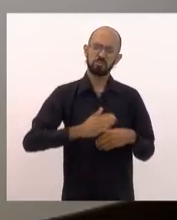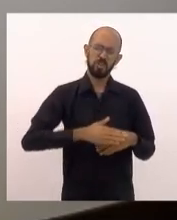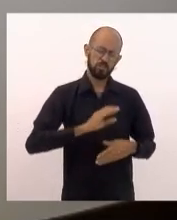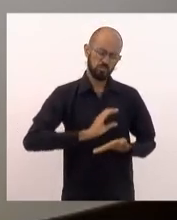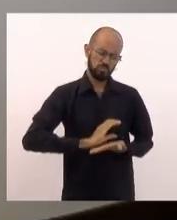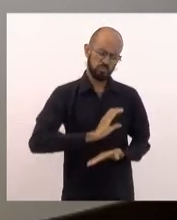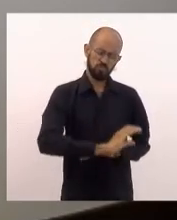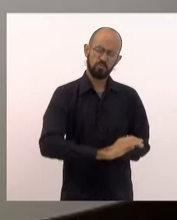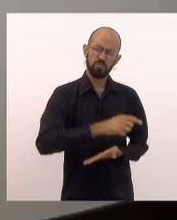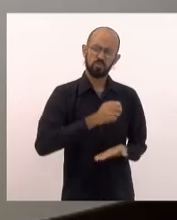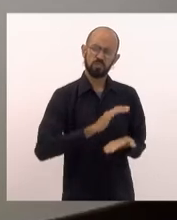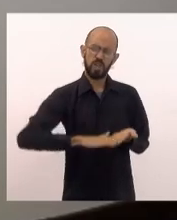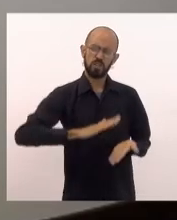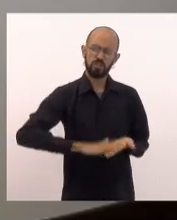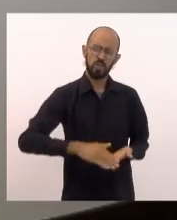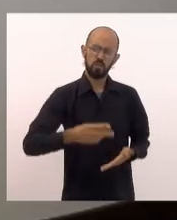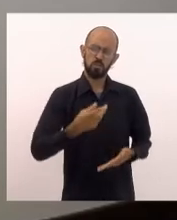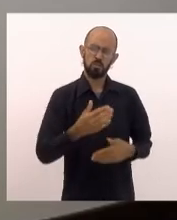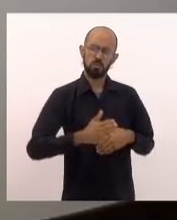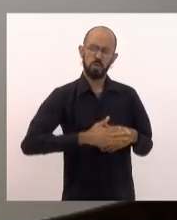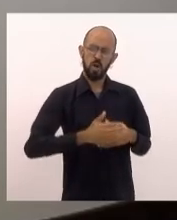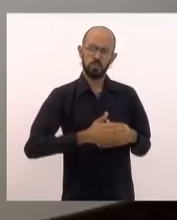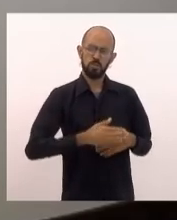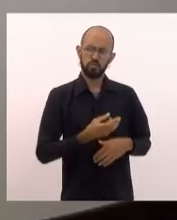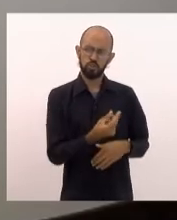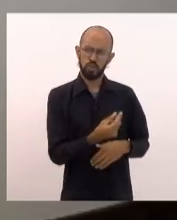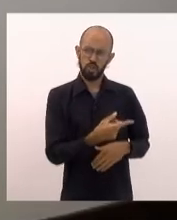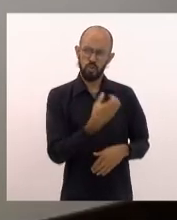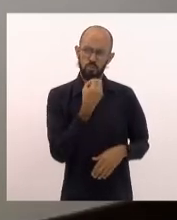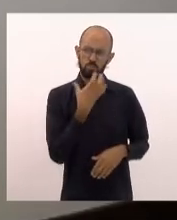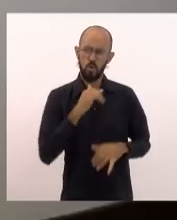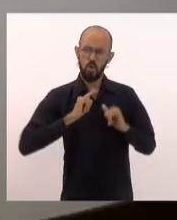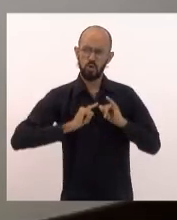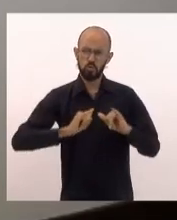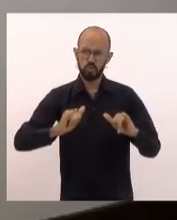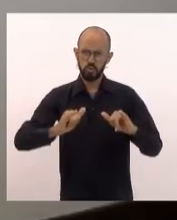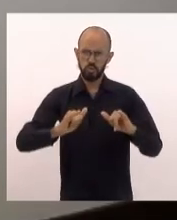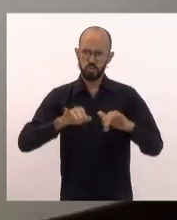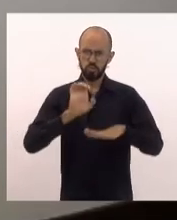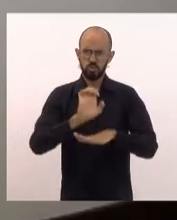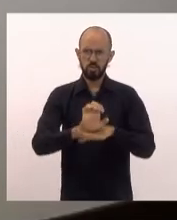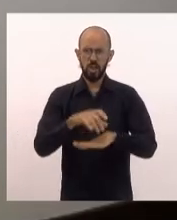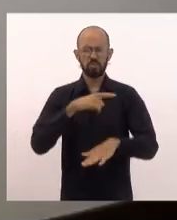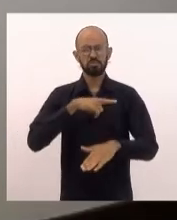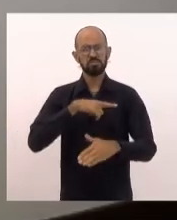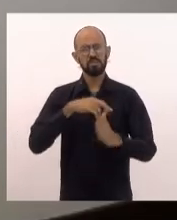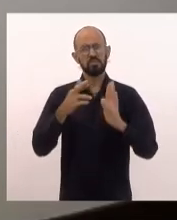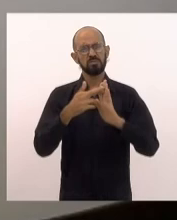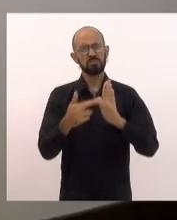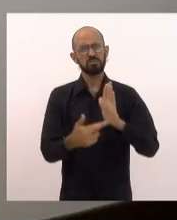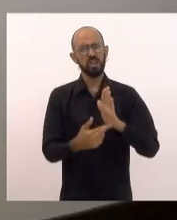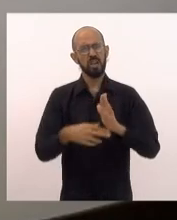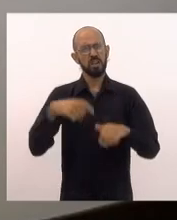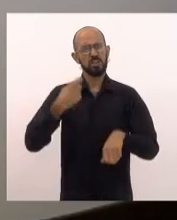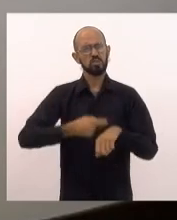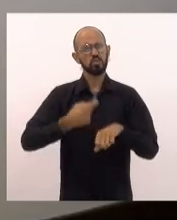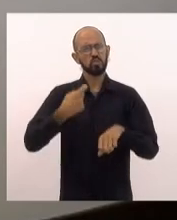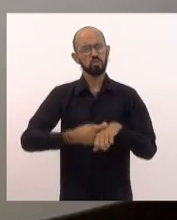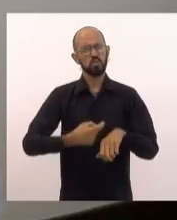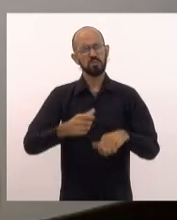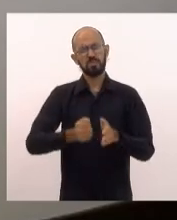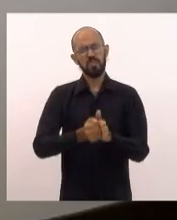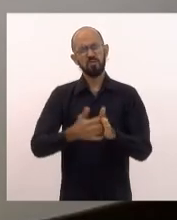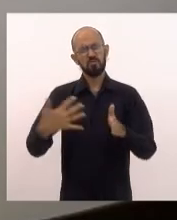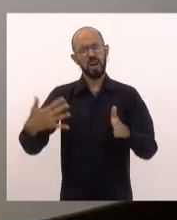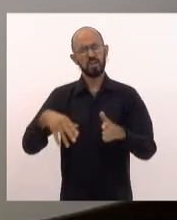Ora, a boa notícia do governo do Estado veio acompanhada de uma série de exigências que, para muitos profissionais de educação,